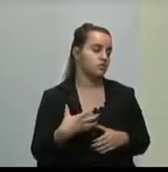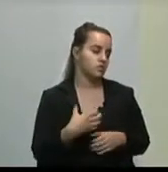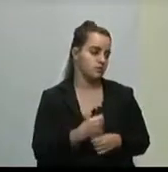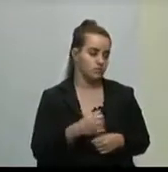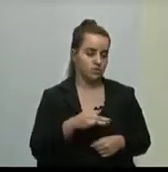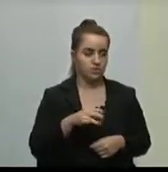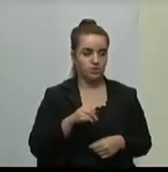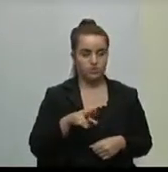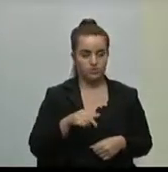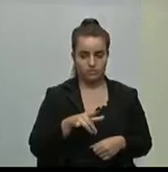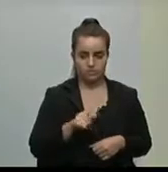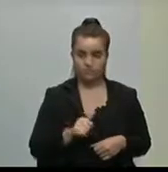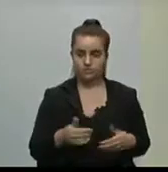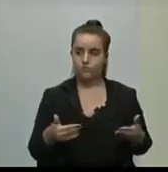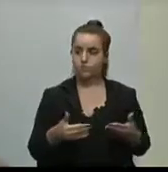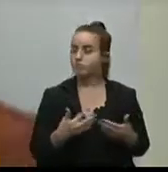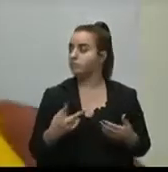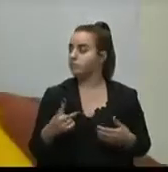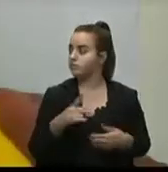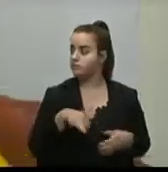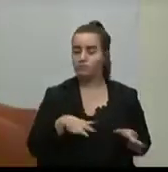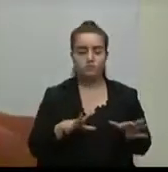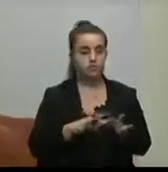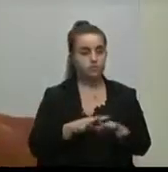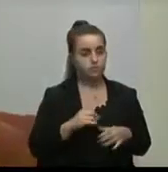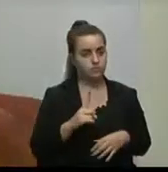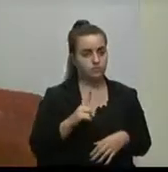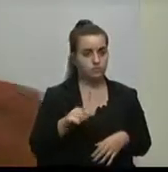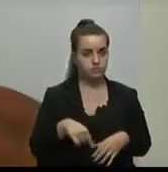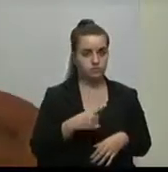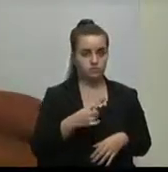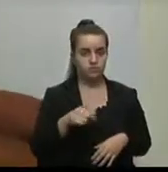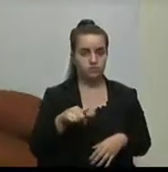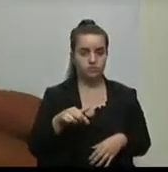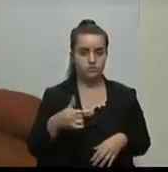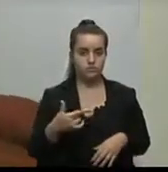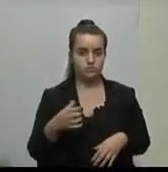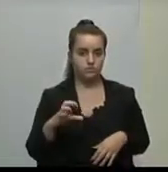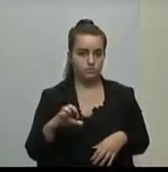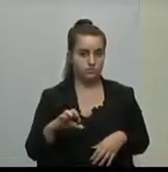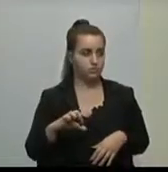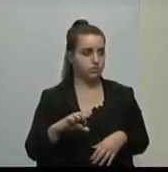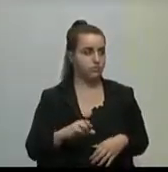da fórmula. Então, o valor que mais se aproxima é 1,729.